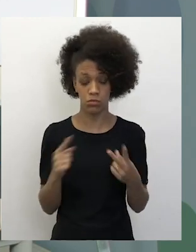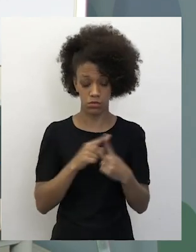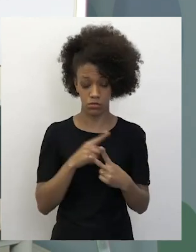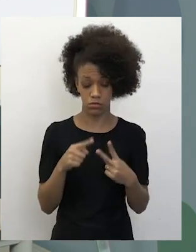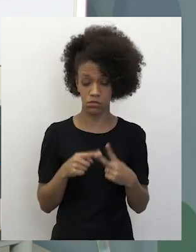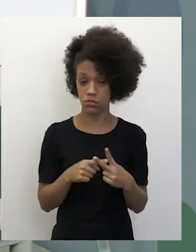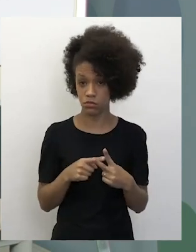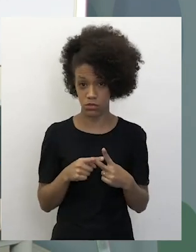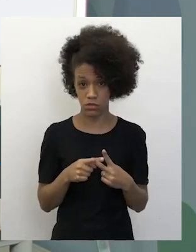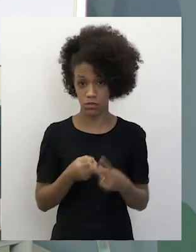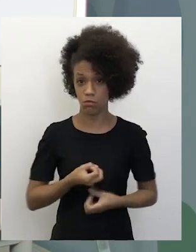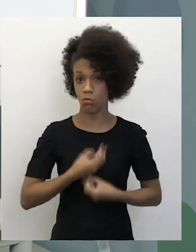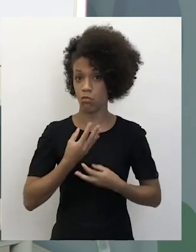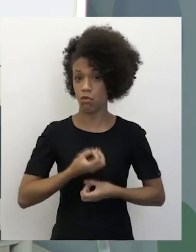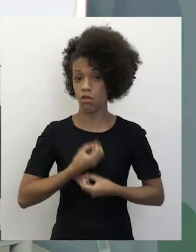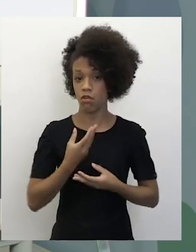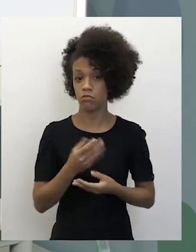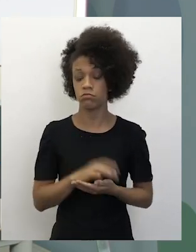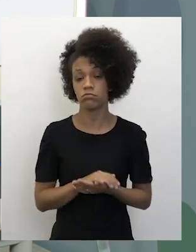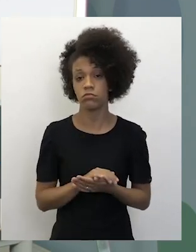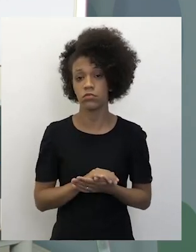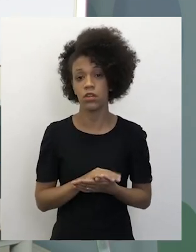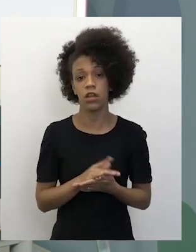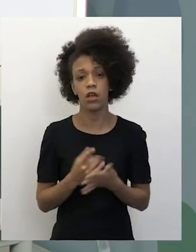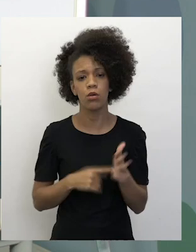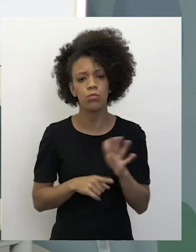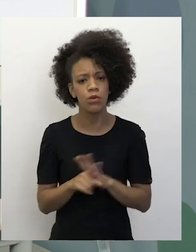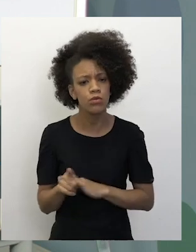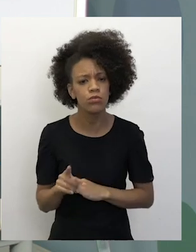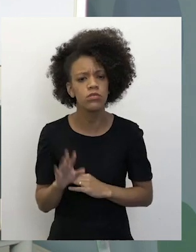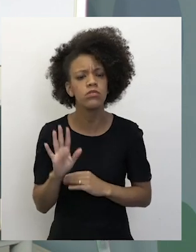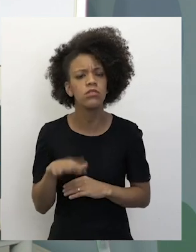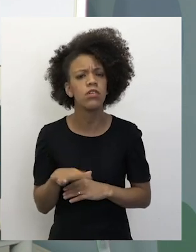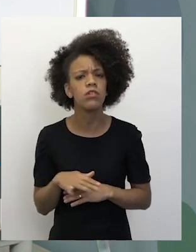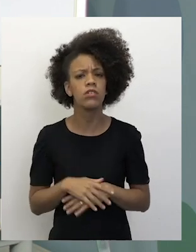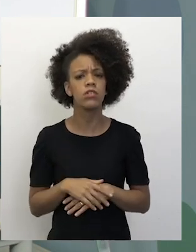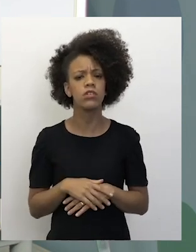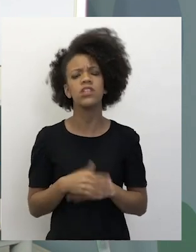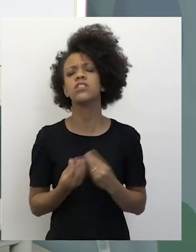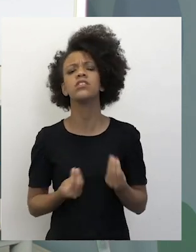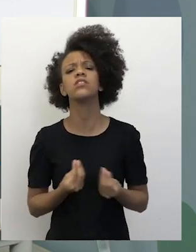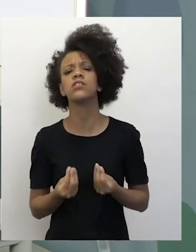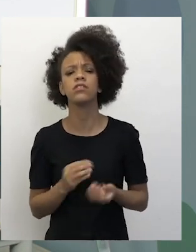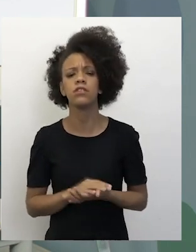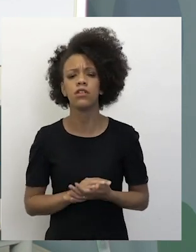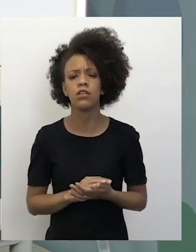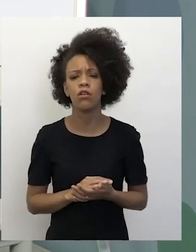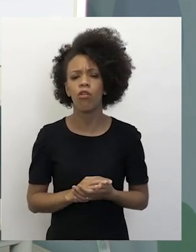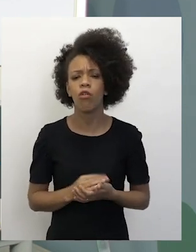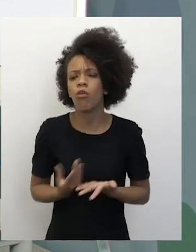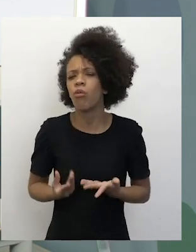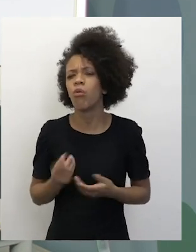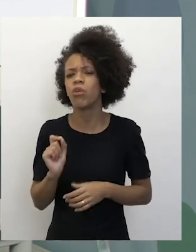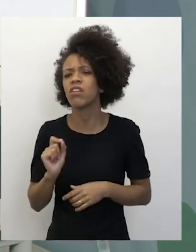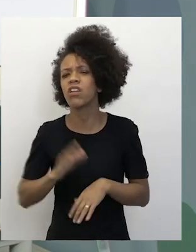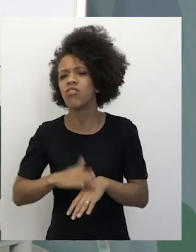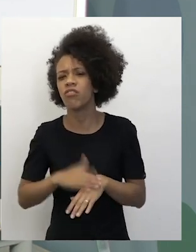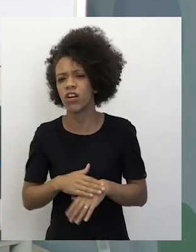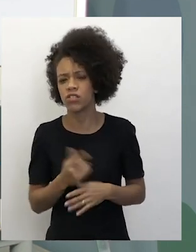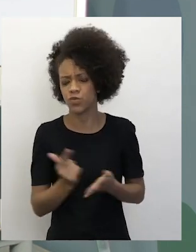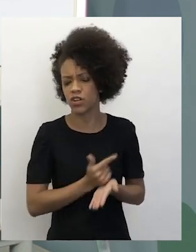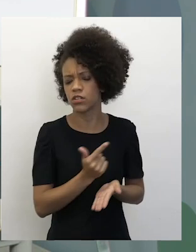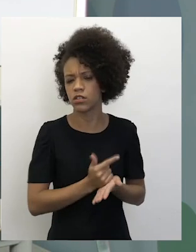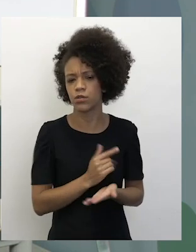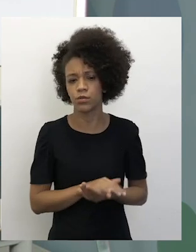contemporâneos ou Mário Quintana paulenes que perguntou por esses dois caras vai falar falar assim e aí para que serve a Literatura e